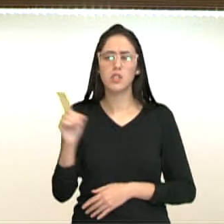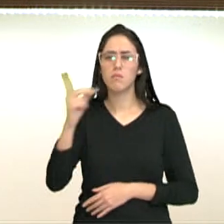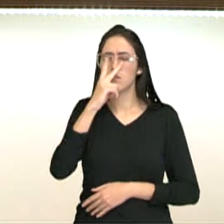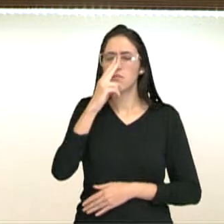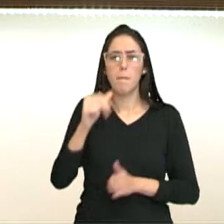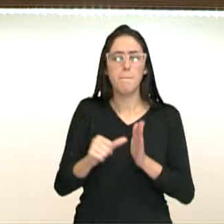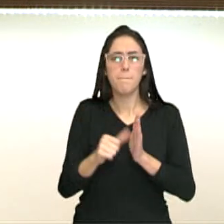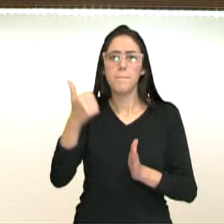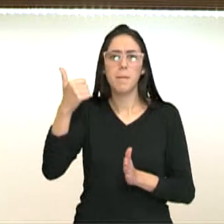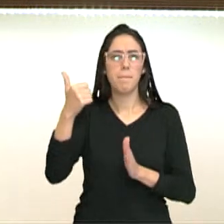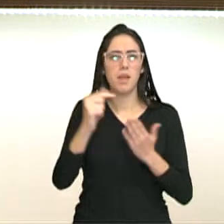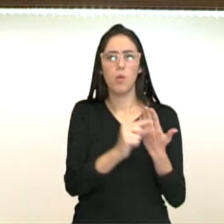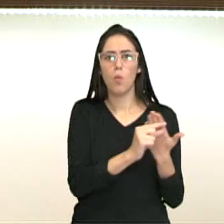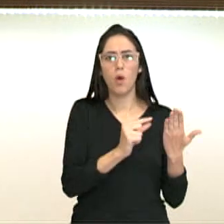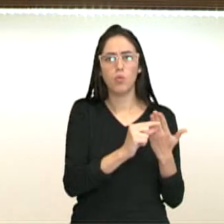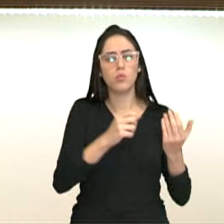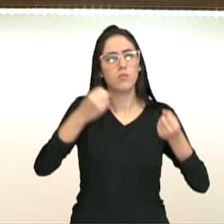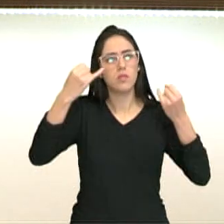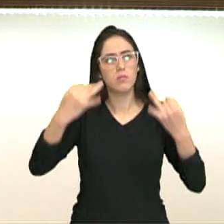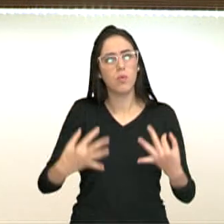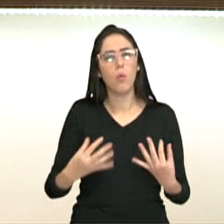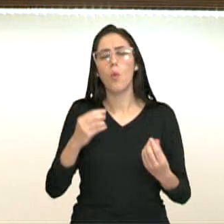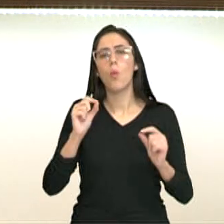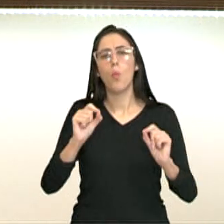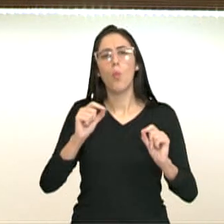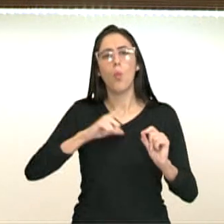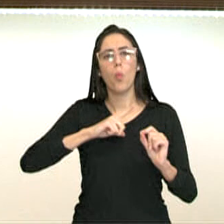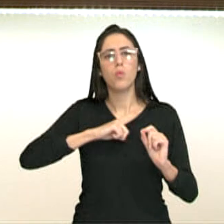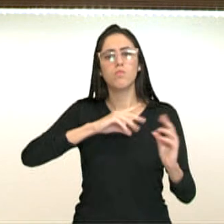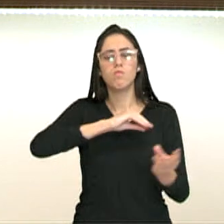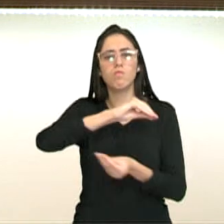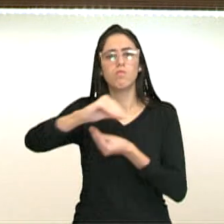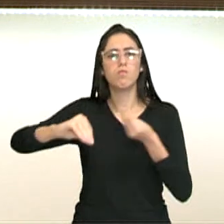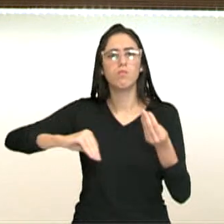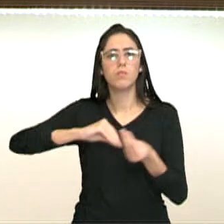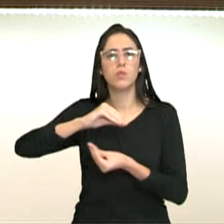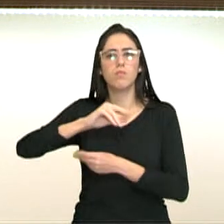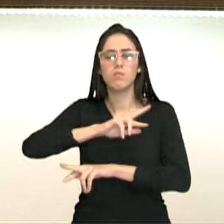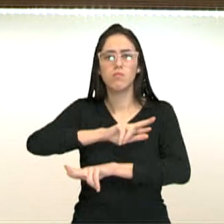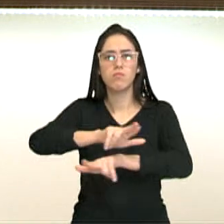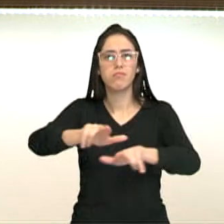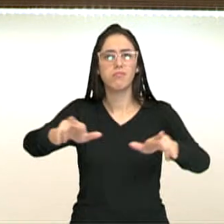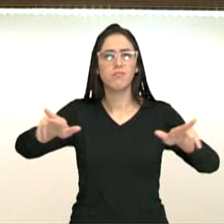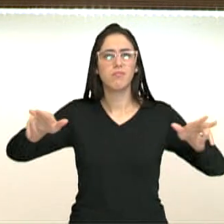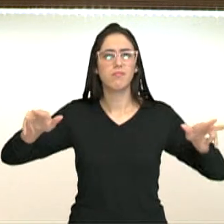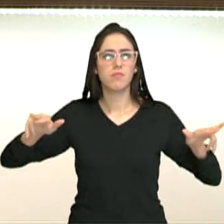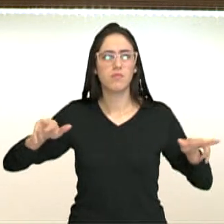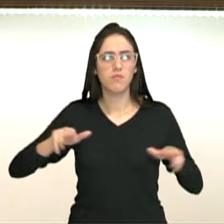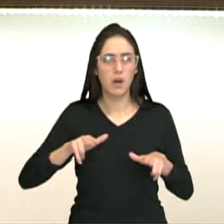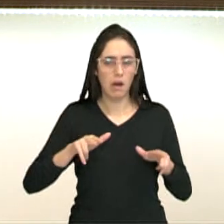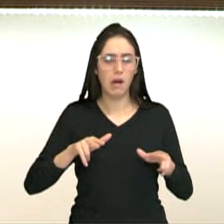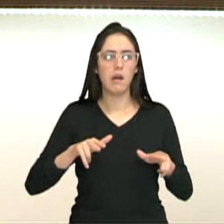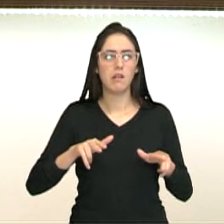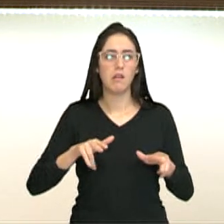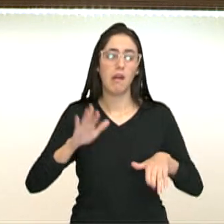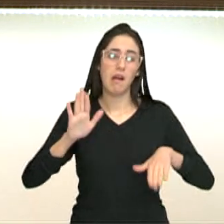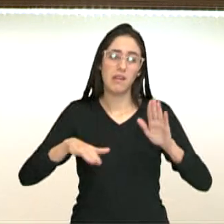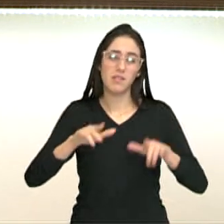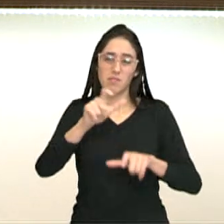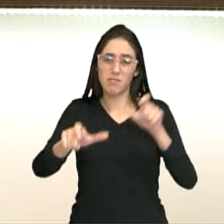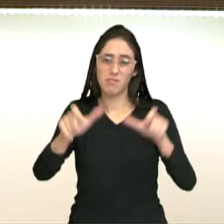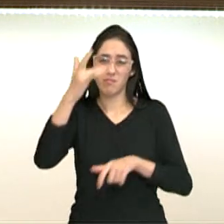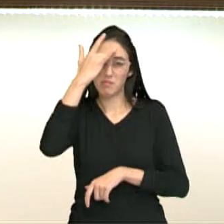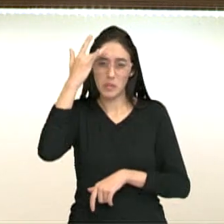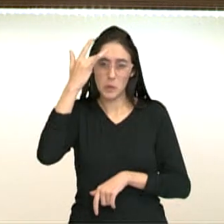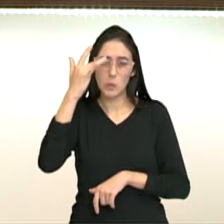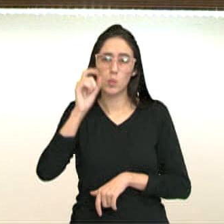a miscigenação produz também um sujeito que nem sempre foi visto com bons olhos. Então, se a